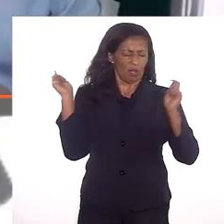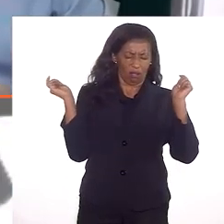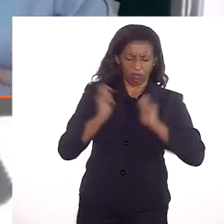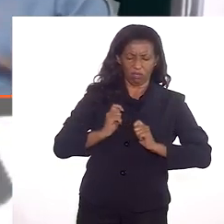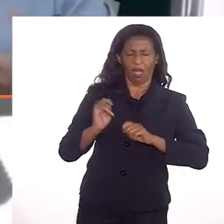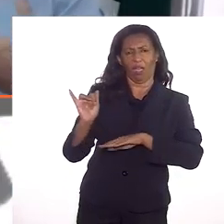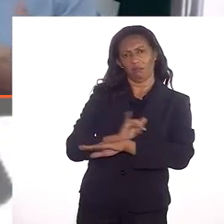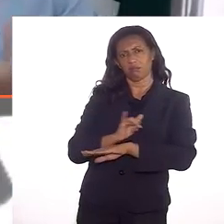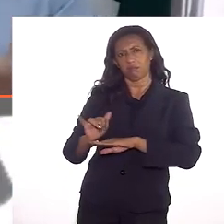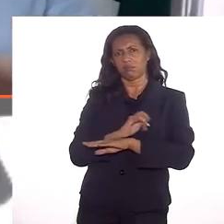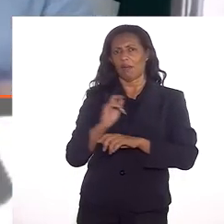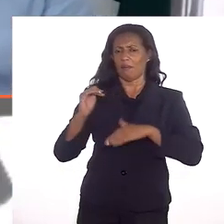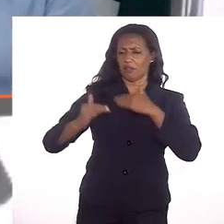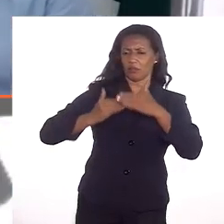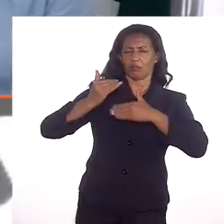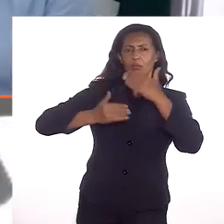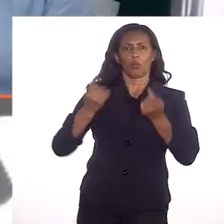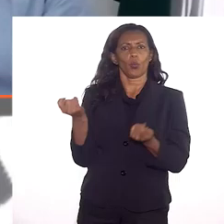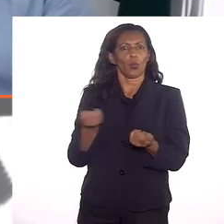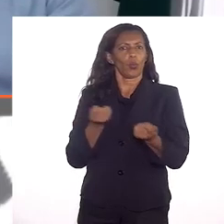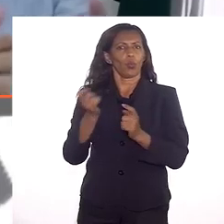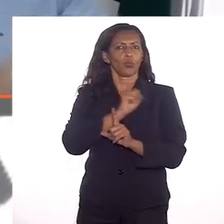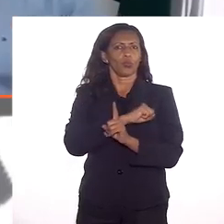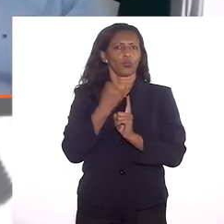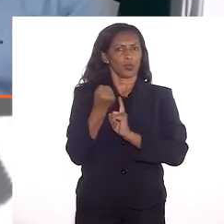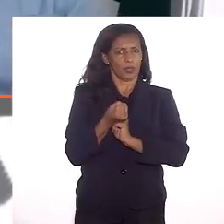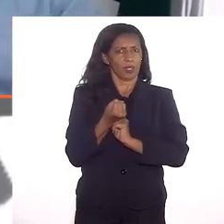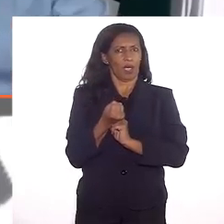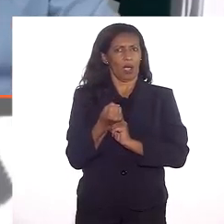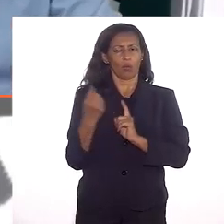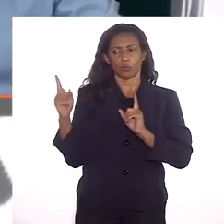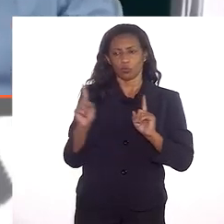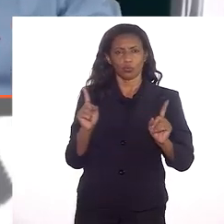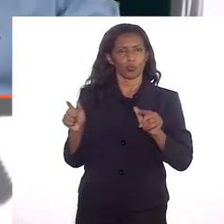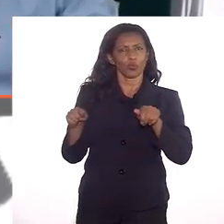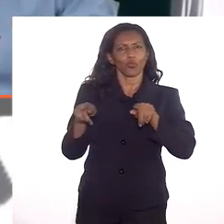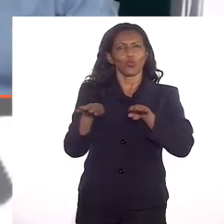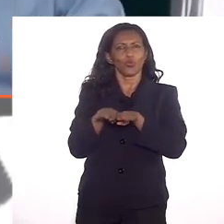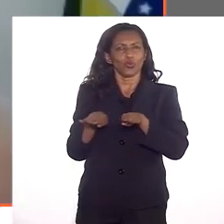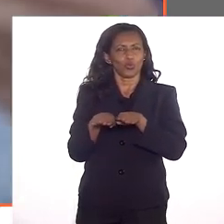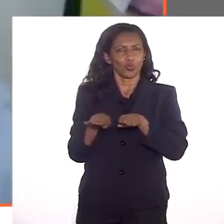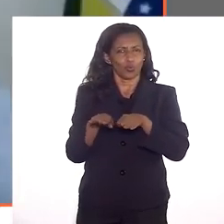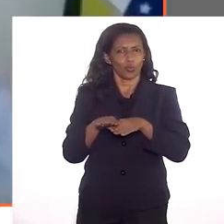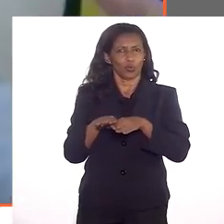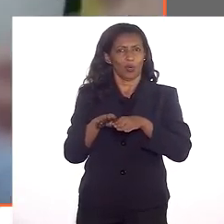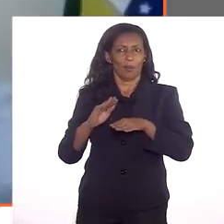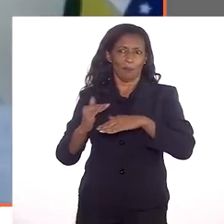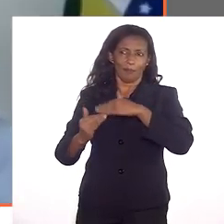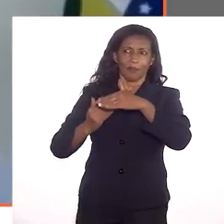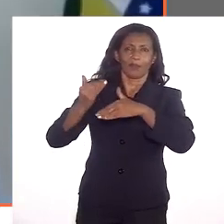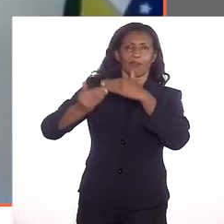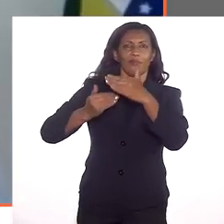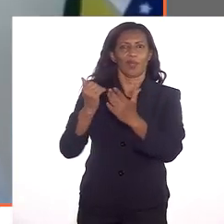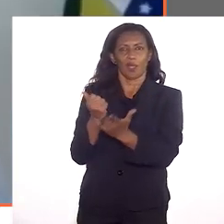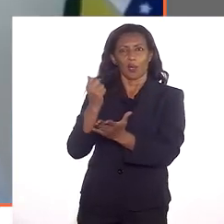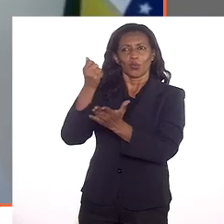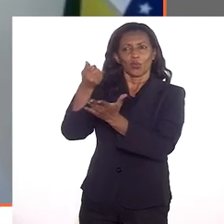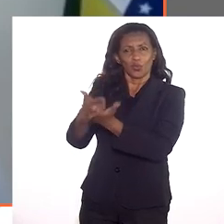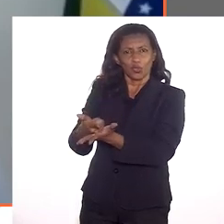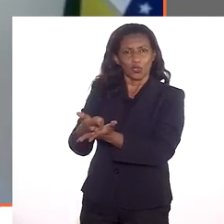para assim, elaborar um projeto de desenvolvimento econômico e social, que essas coisas andam juntas, para, no longo prazo, financiar